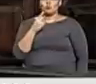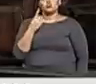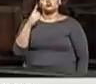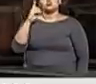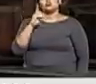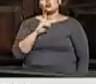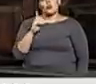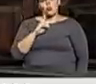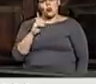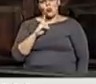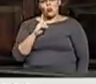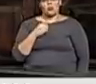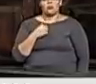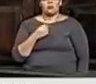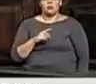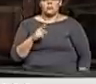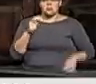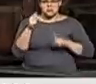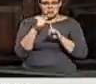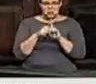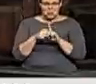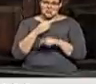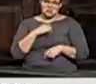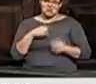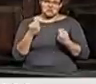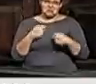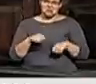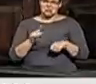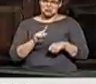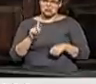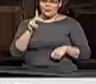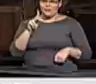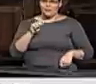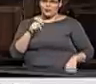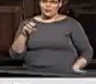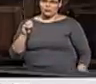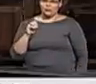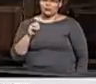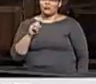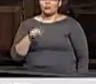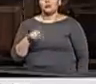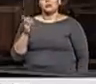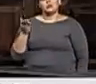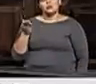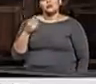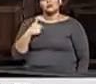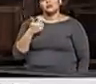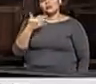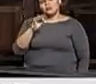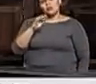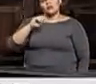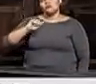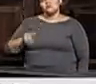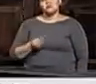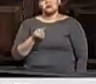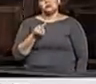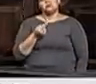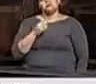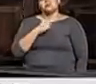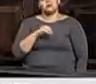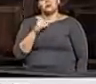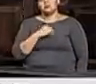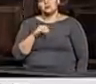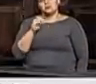$1 por mês. O Pezão vai levar, sei lá, R$10 mil de